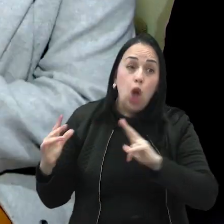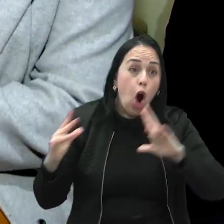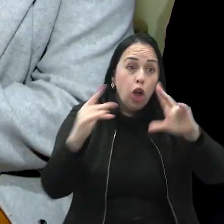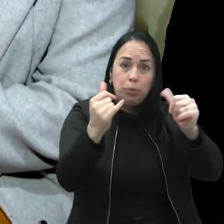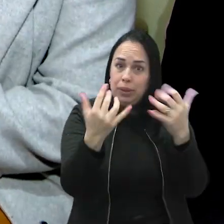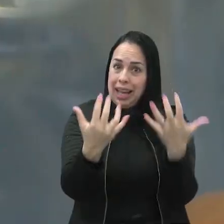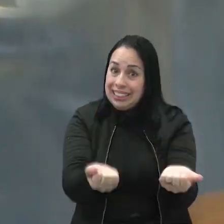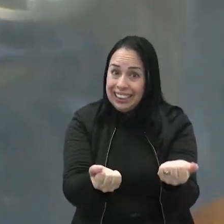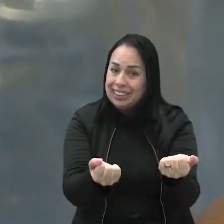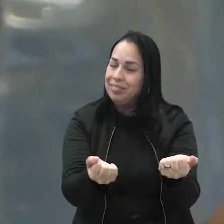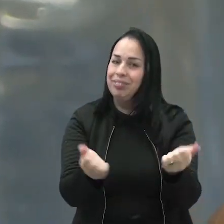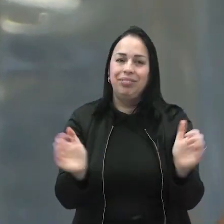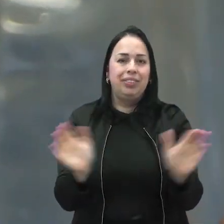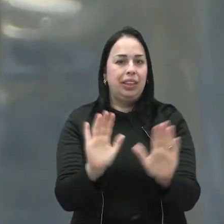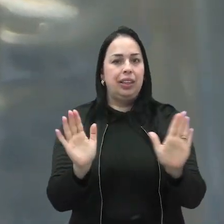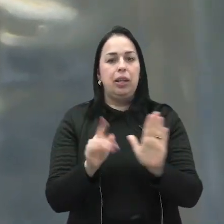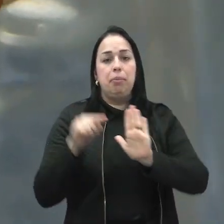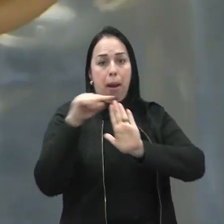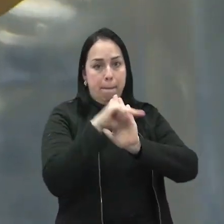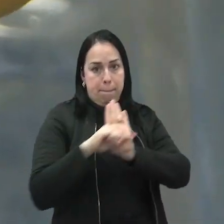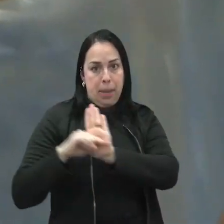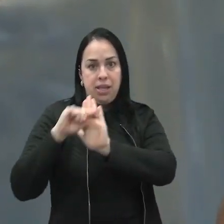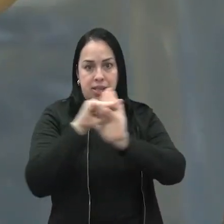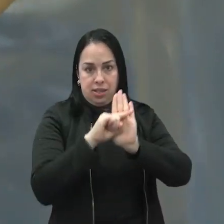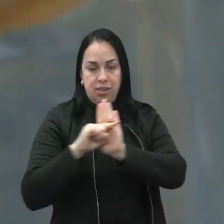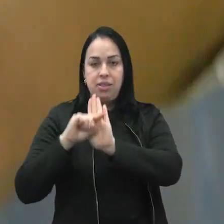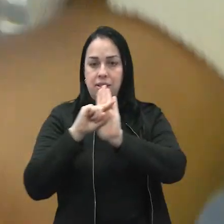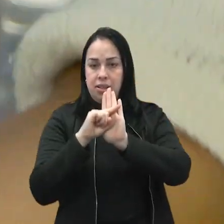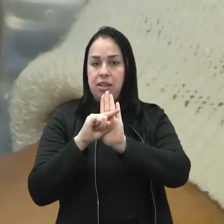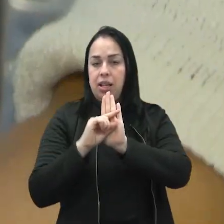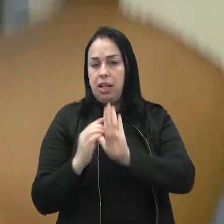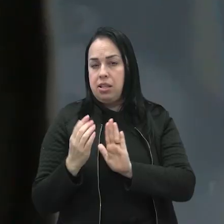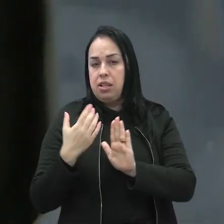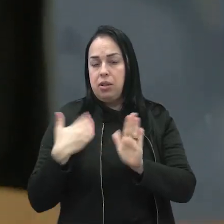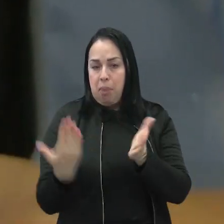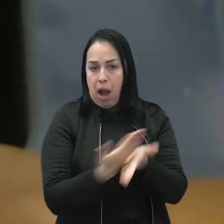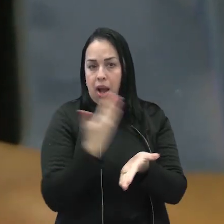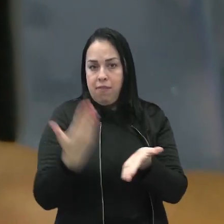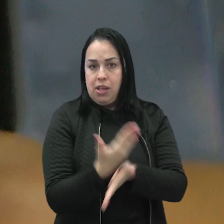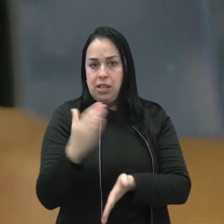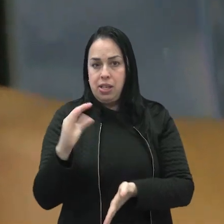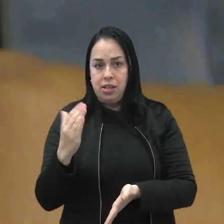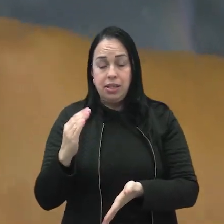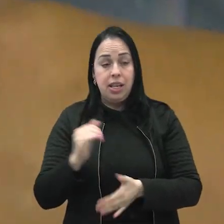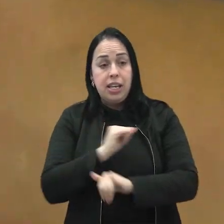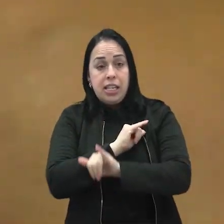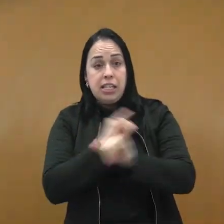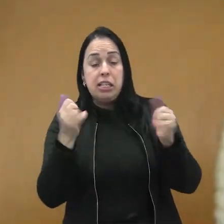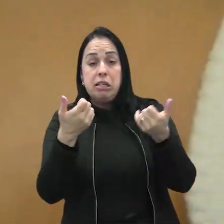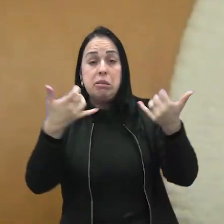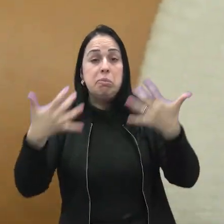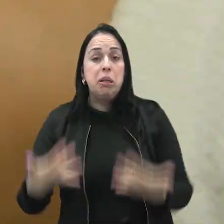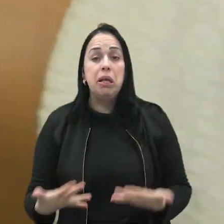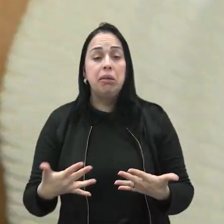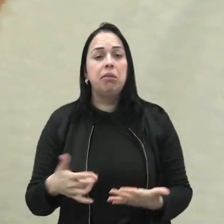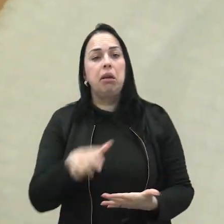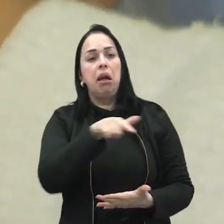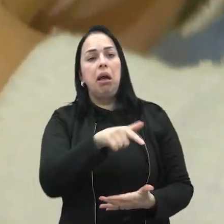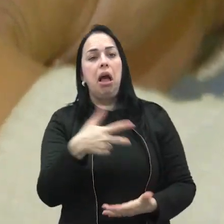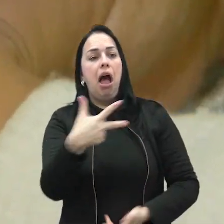não é regra. Um estudo da revista científica Lancet revela que a vacinação